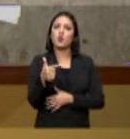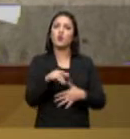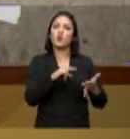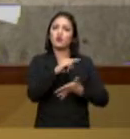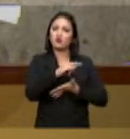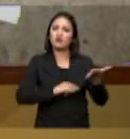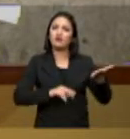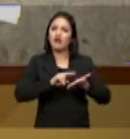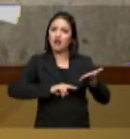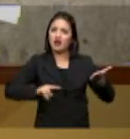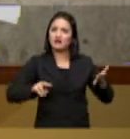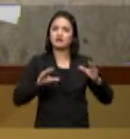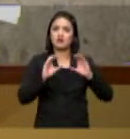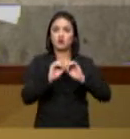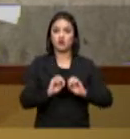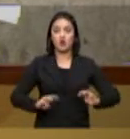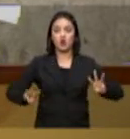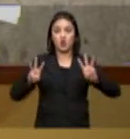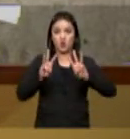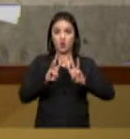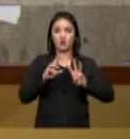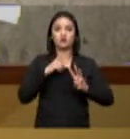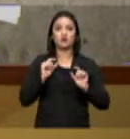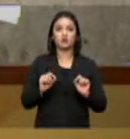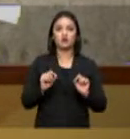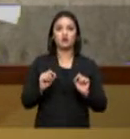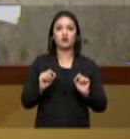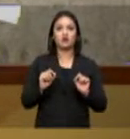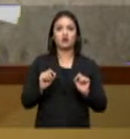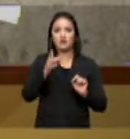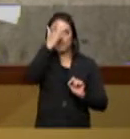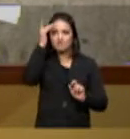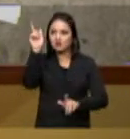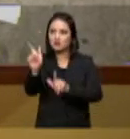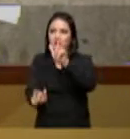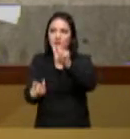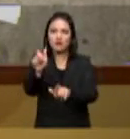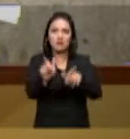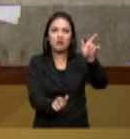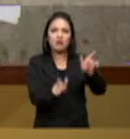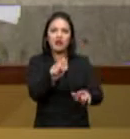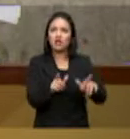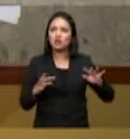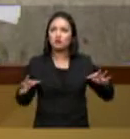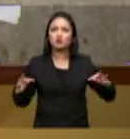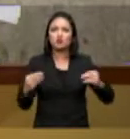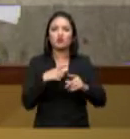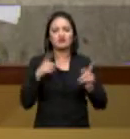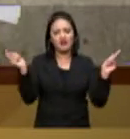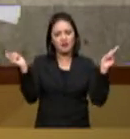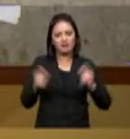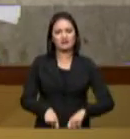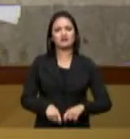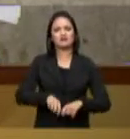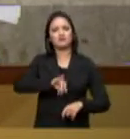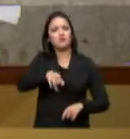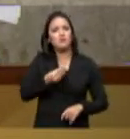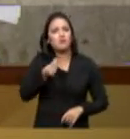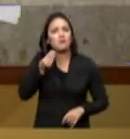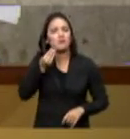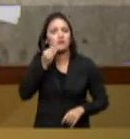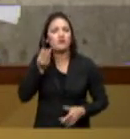Nações Unidas. Toda pessoa tem capacidade para gozar os direitos e as liberdades estabelecidos